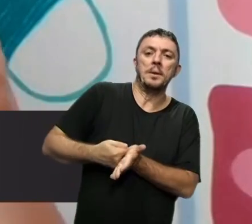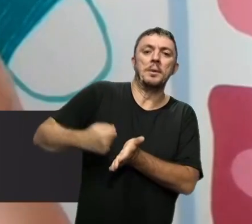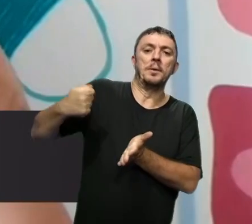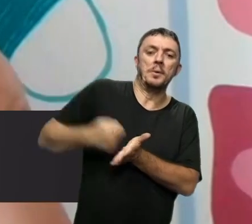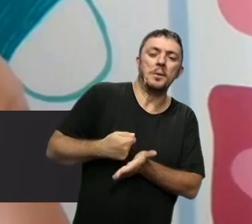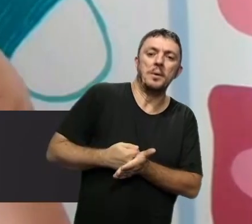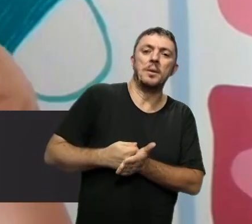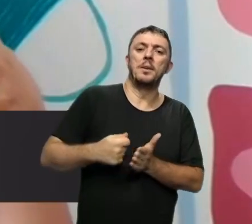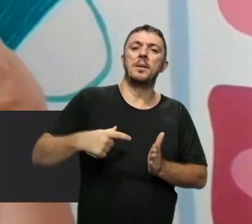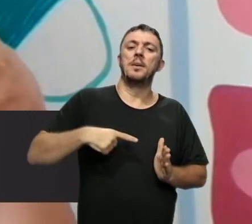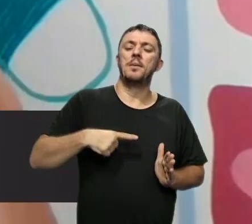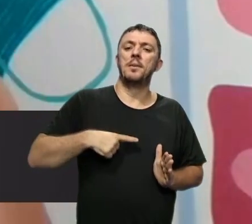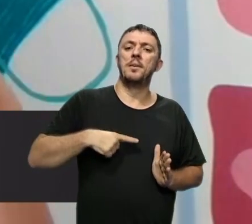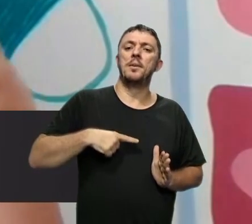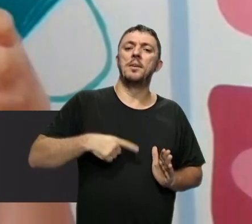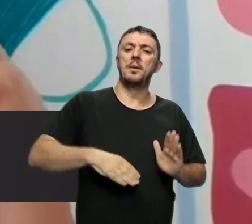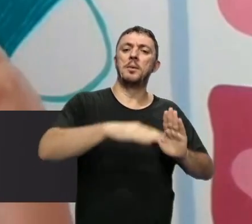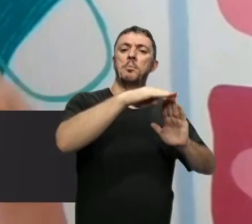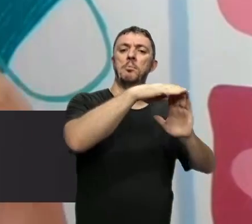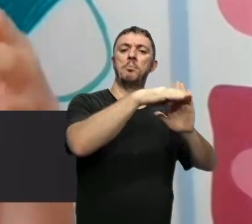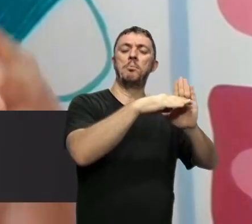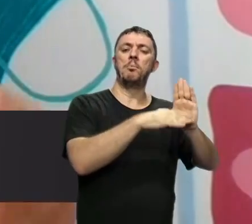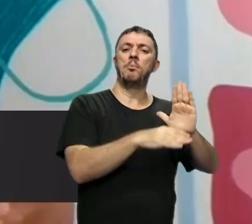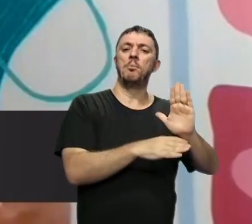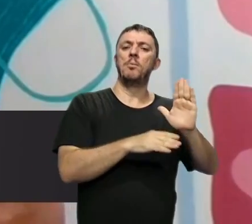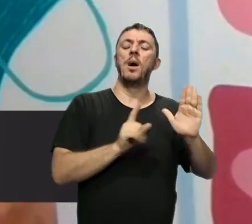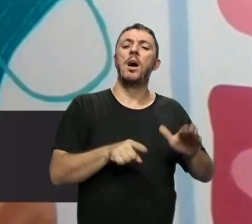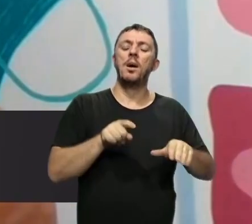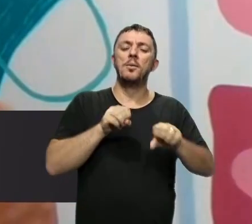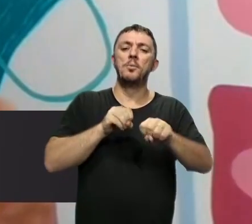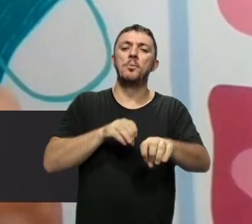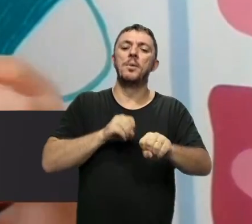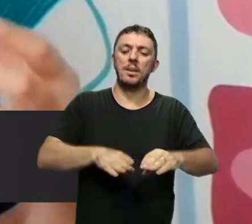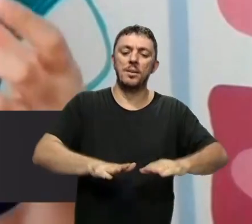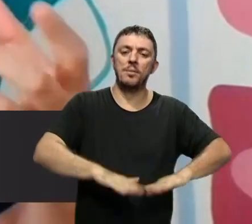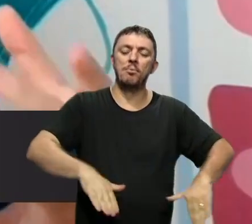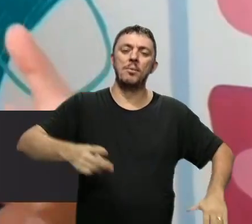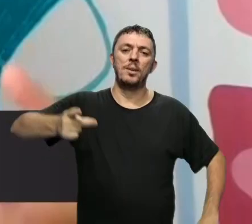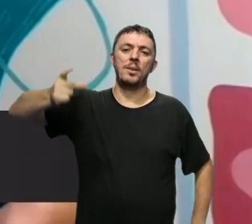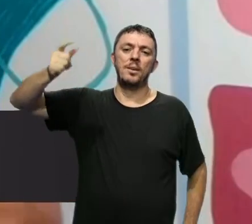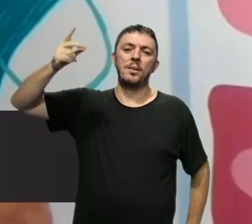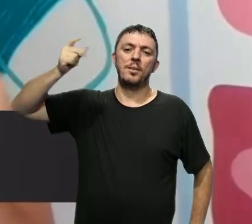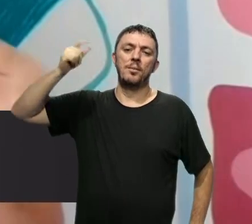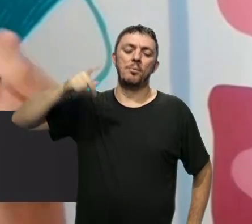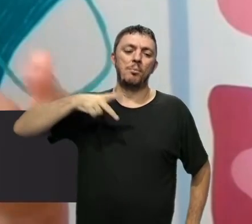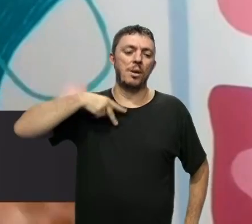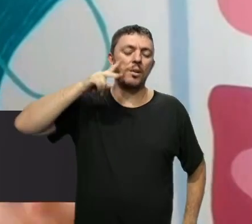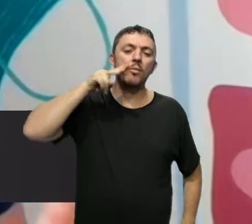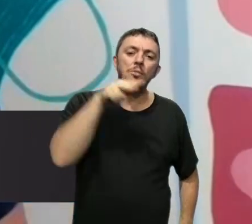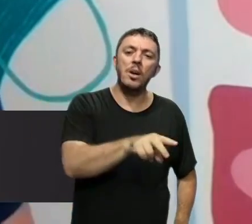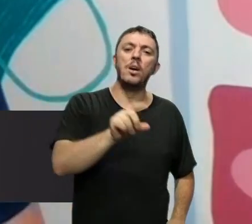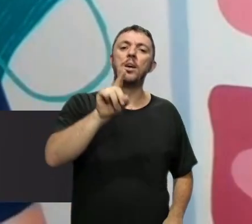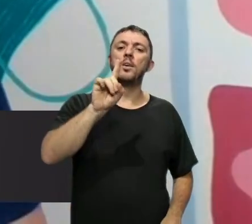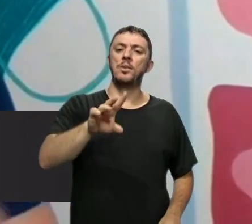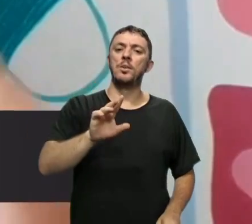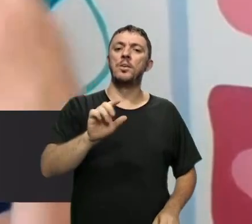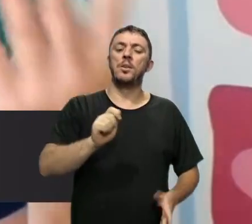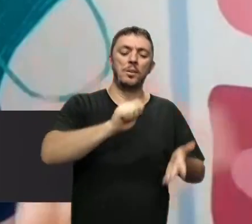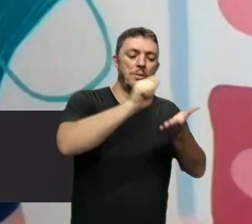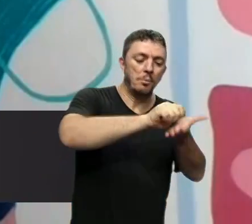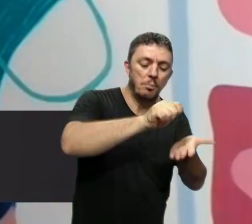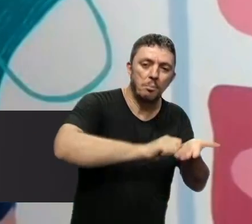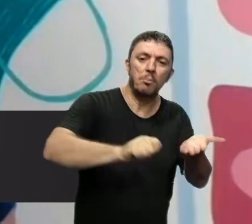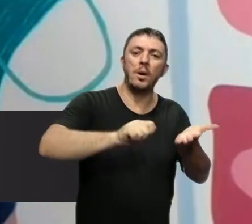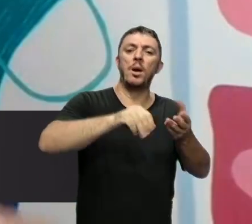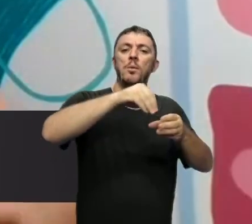burocráticas que é carregada numa educação infantil que está olhando para o conteúdo, que está olhando para um